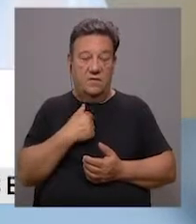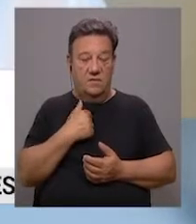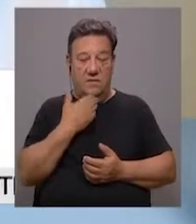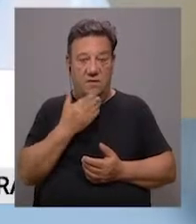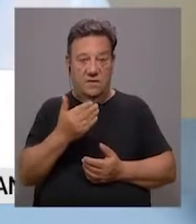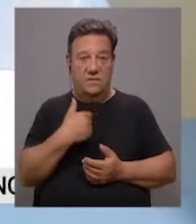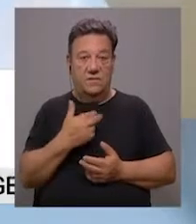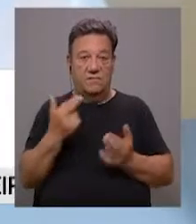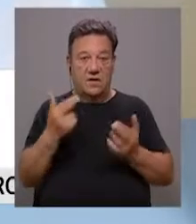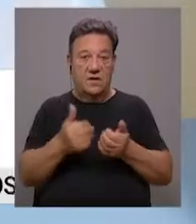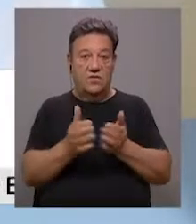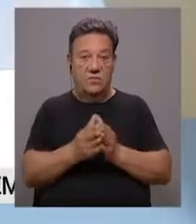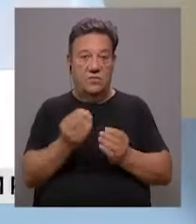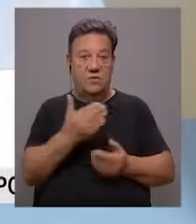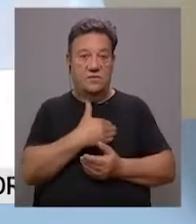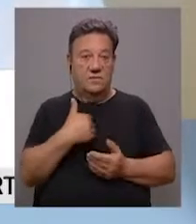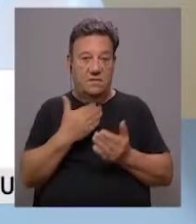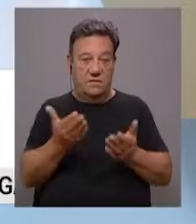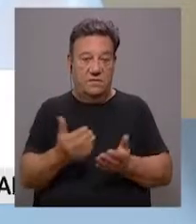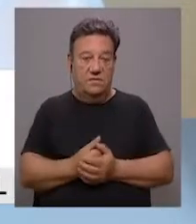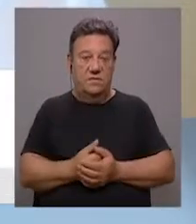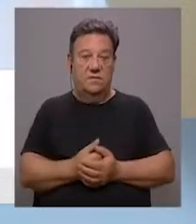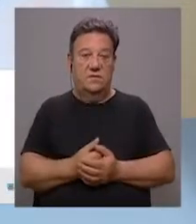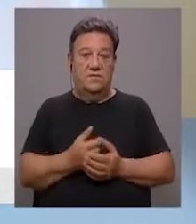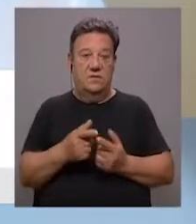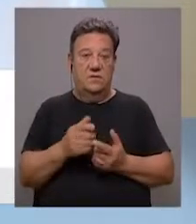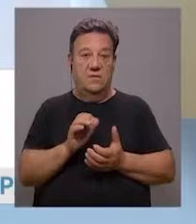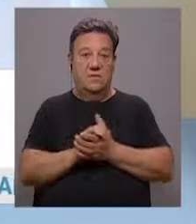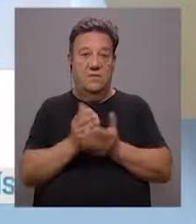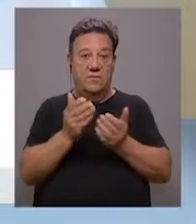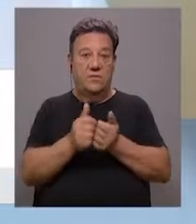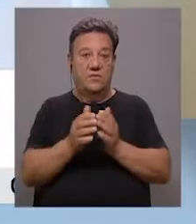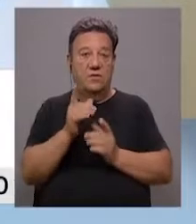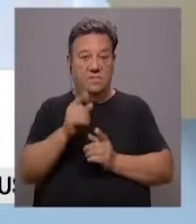agradeço e desejo a todos muita saúde, com o cumprimento de todas as